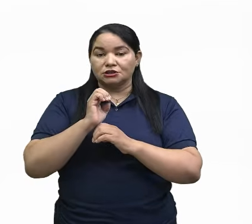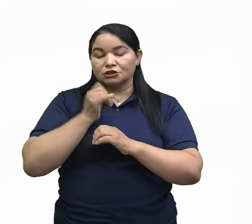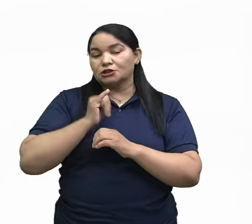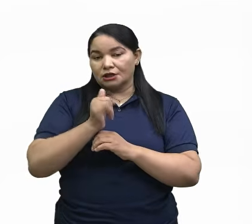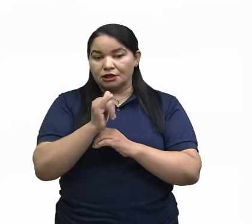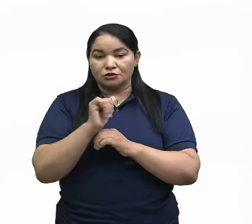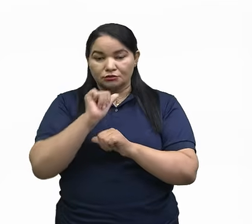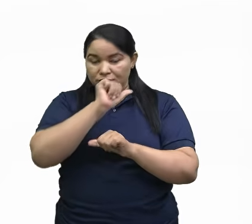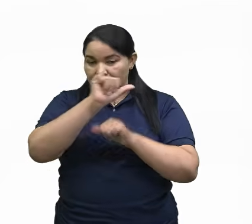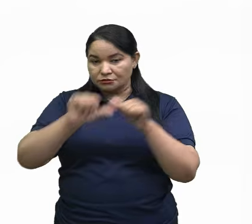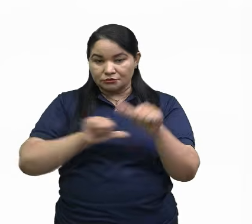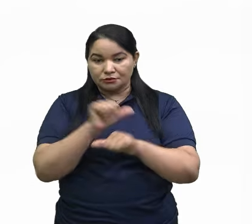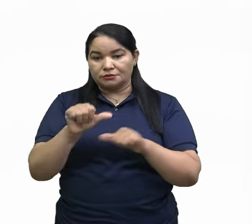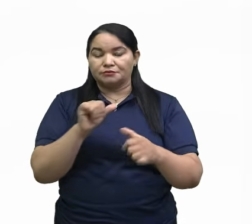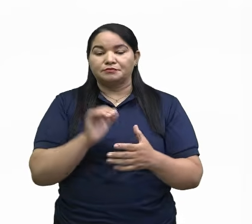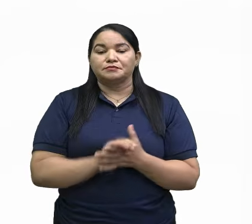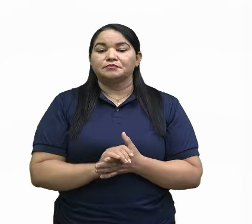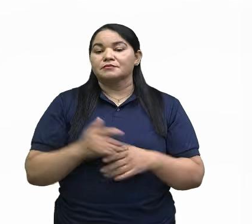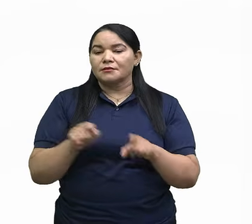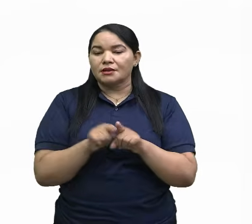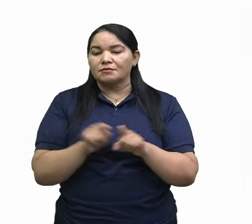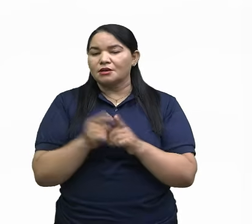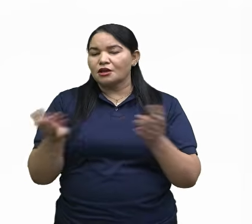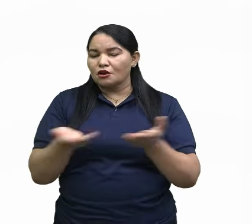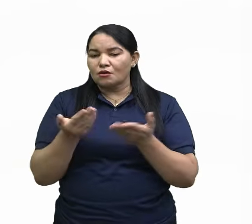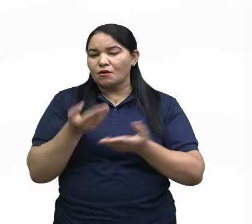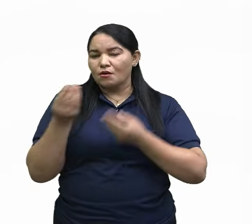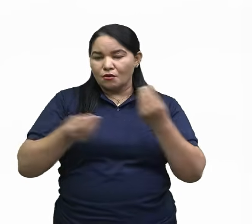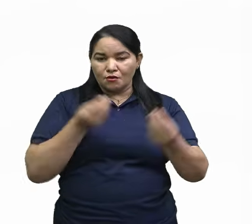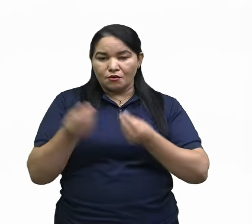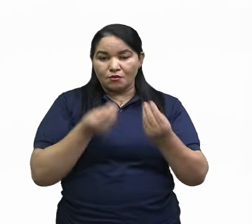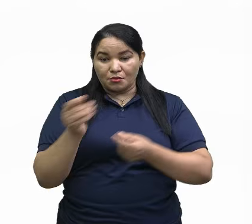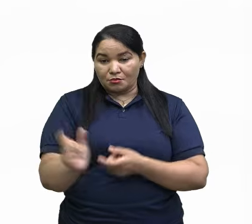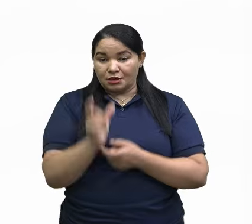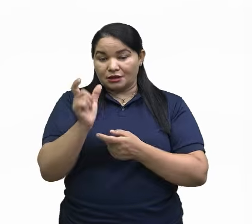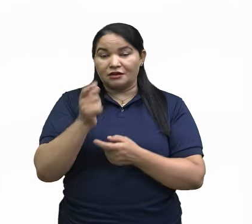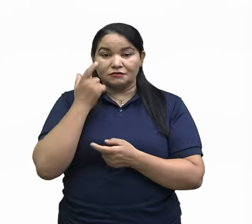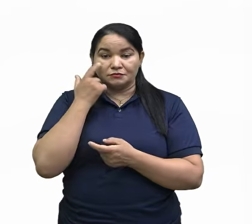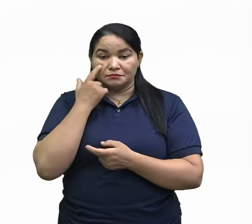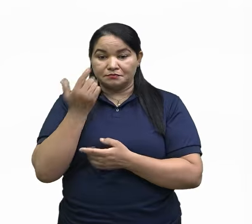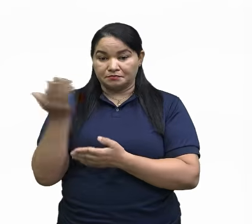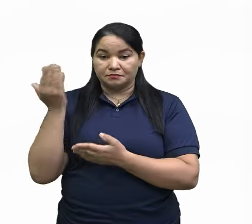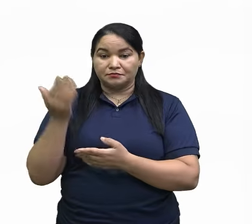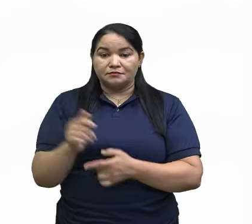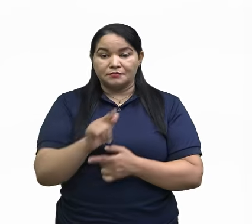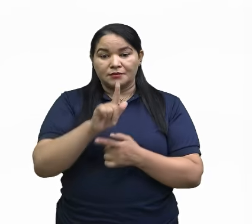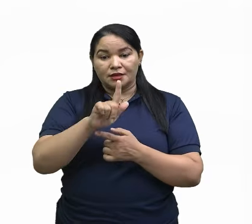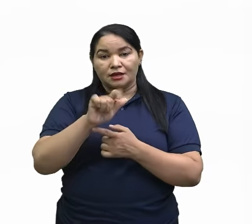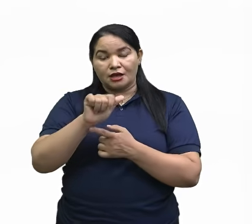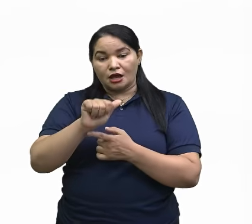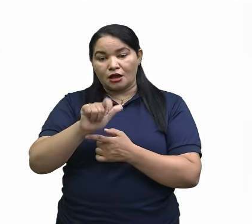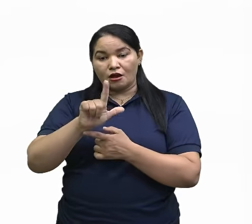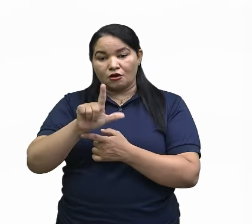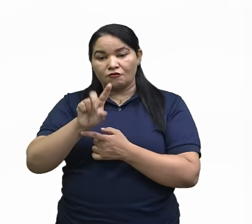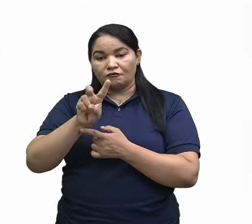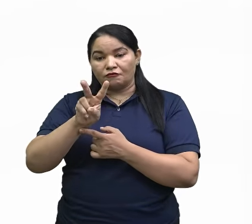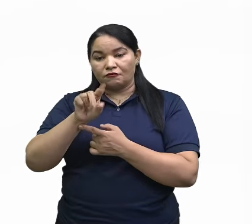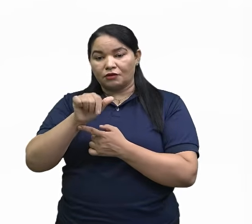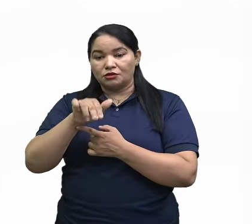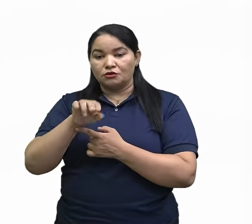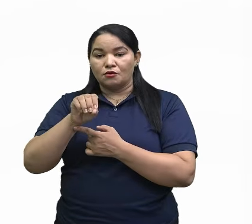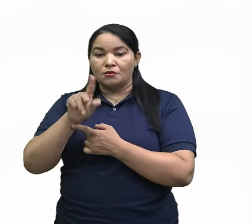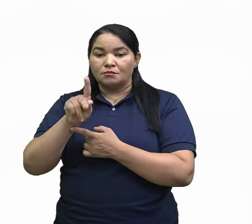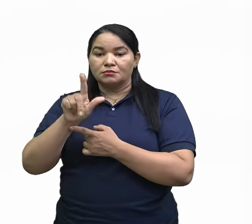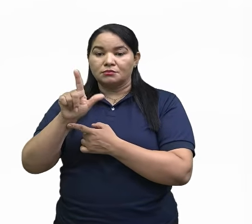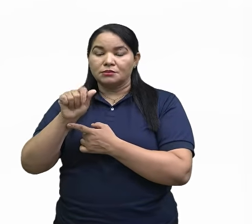E aí agora já vou introduzir um pouquinho esse conceito de galvanoplastia para vocês, né? Então toda empresa, ou boa